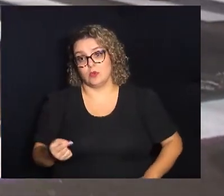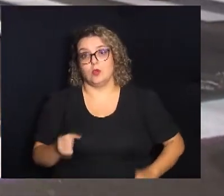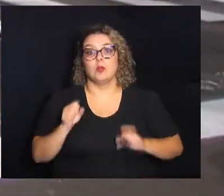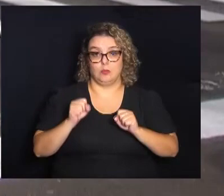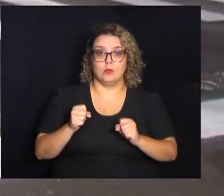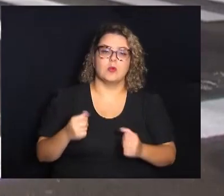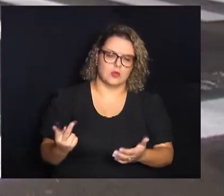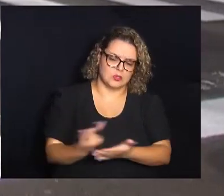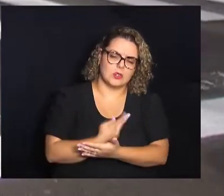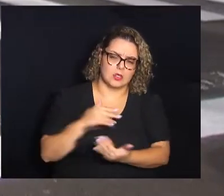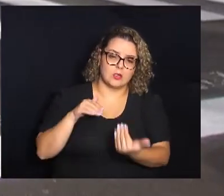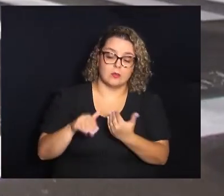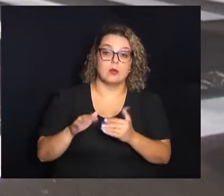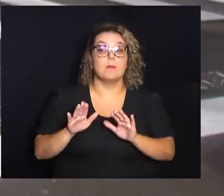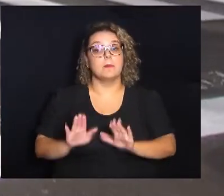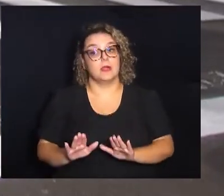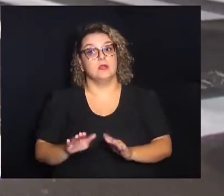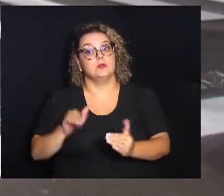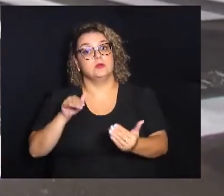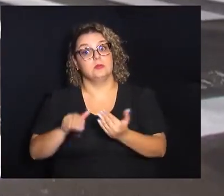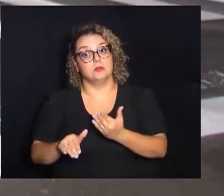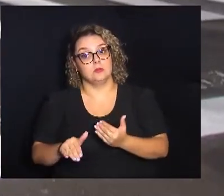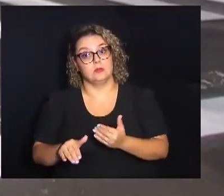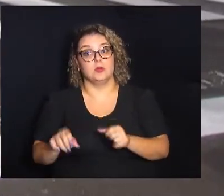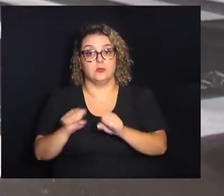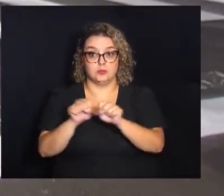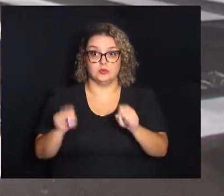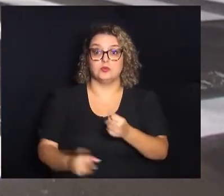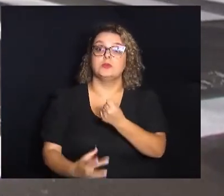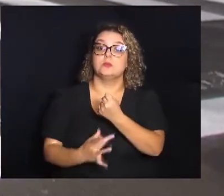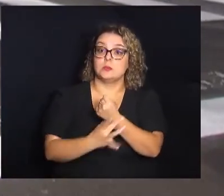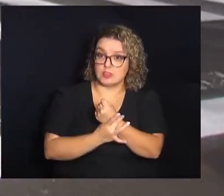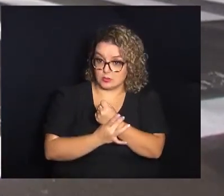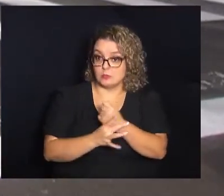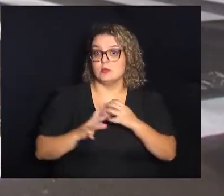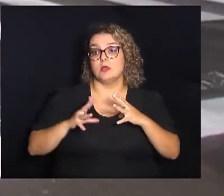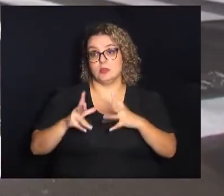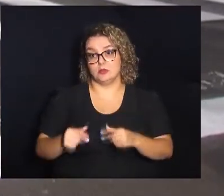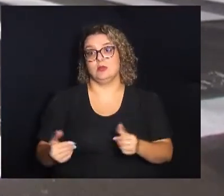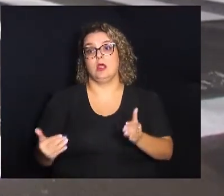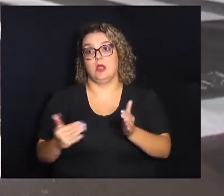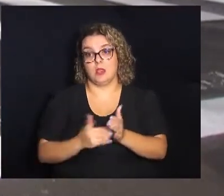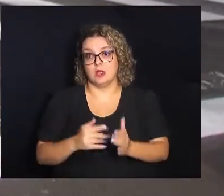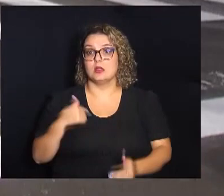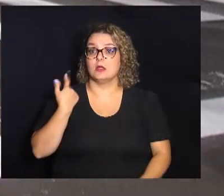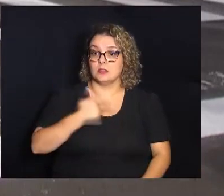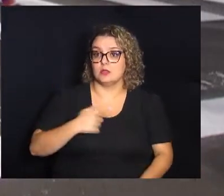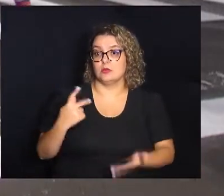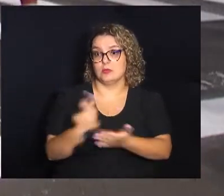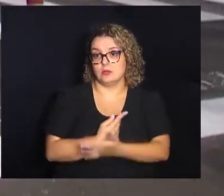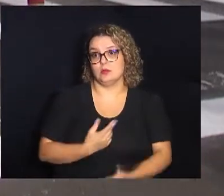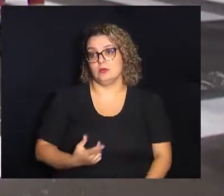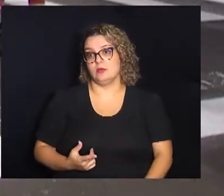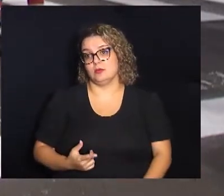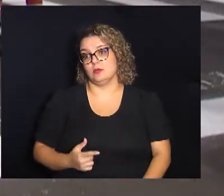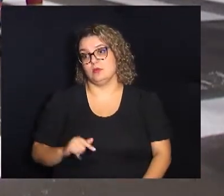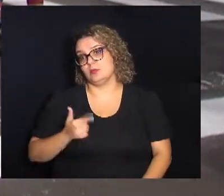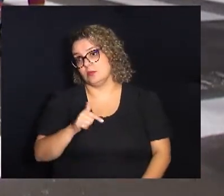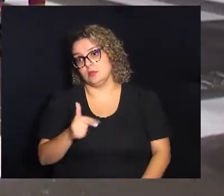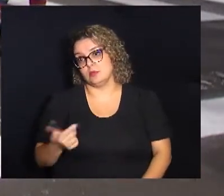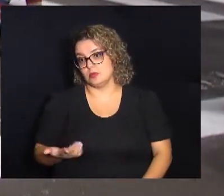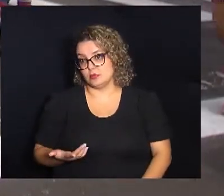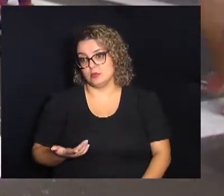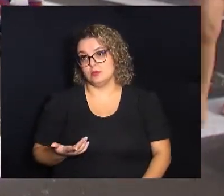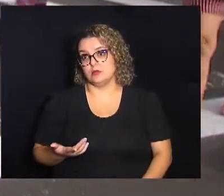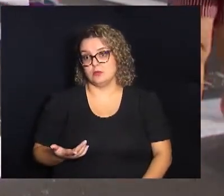no trânsito, mas o trânsito ele precisa ser um sistema seguro para que todos, mesmo que a gente erre, a gente não